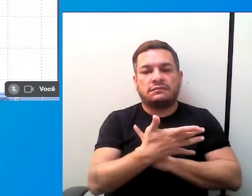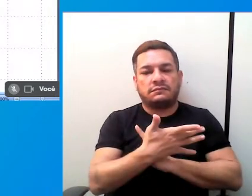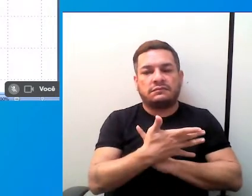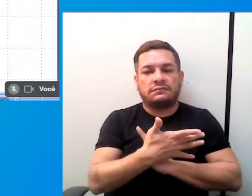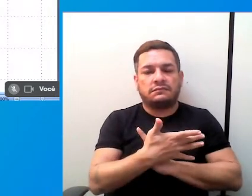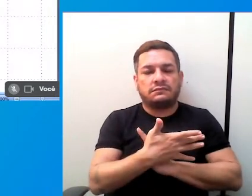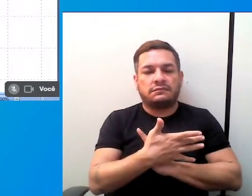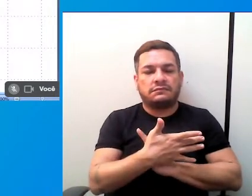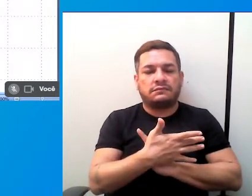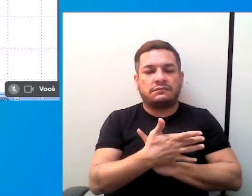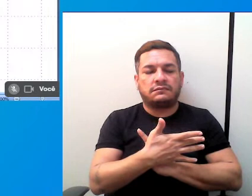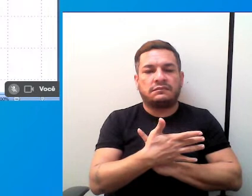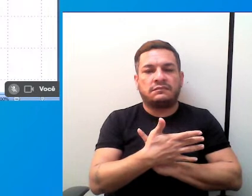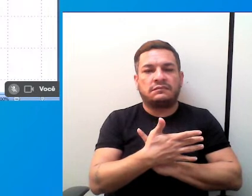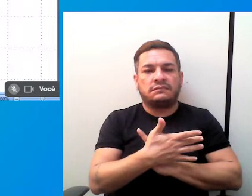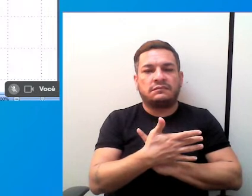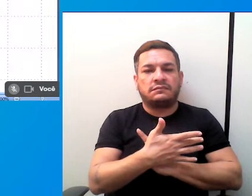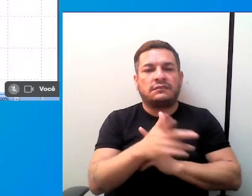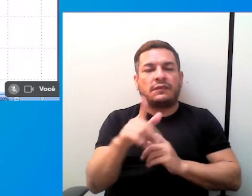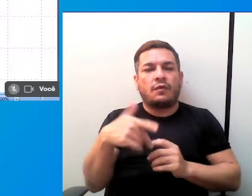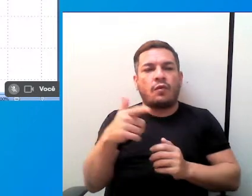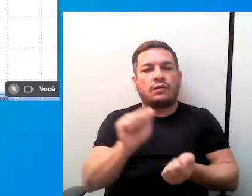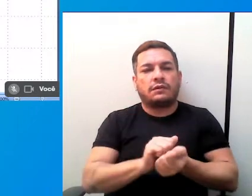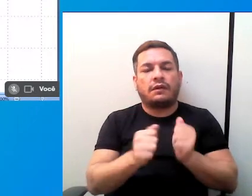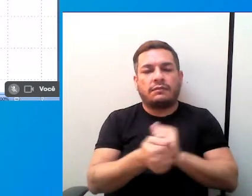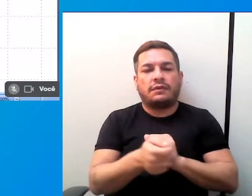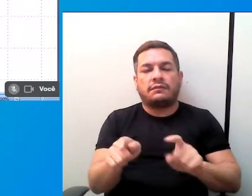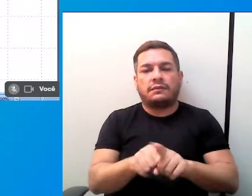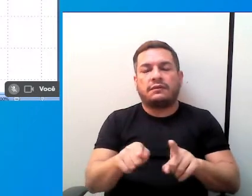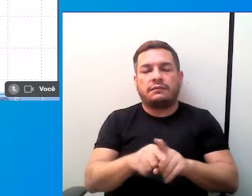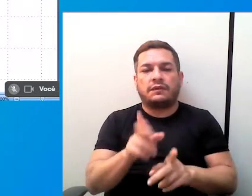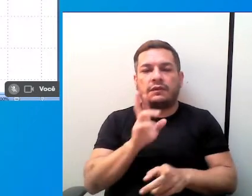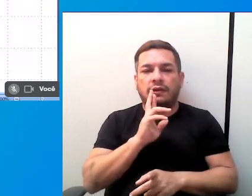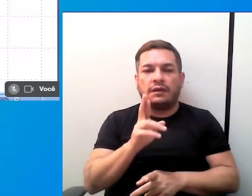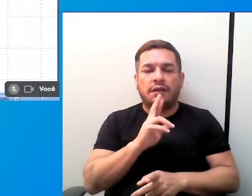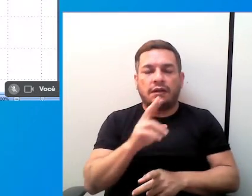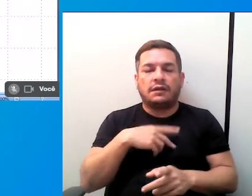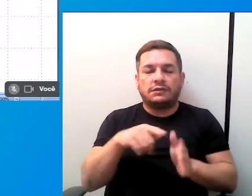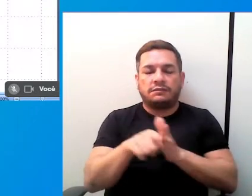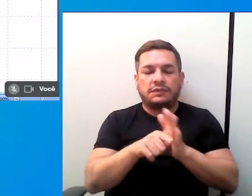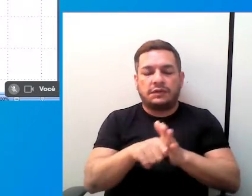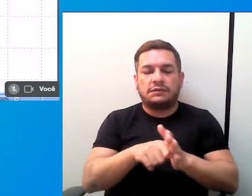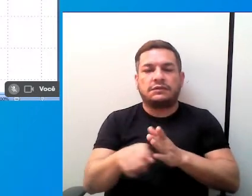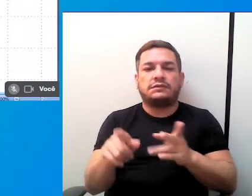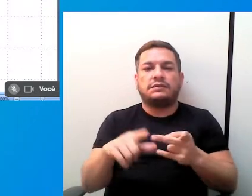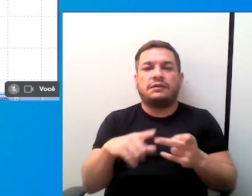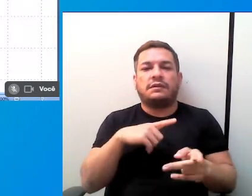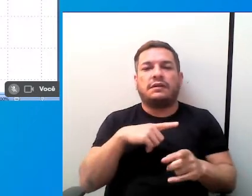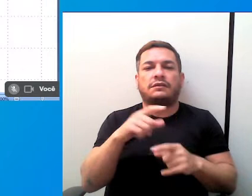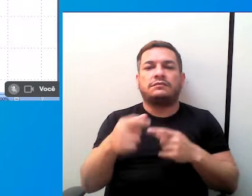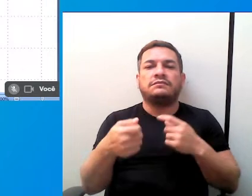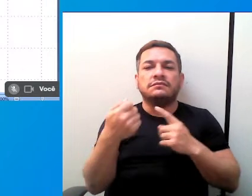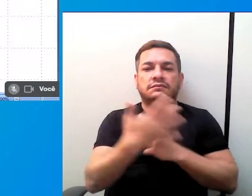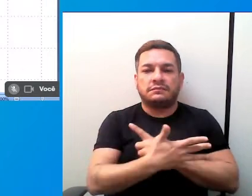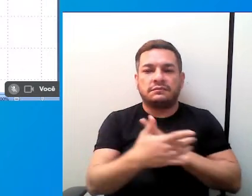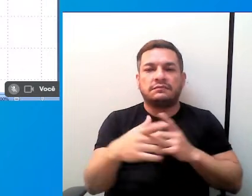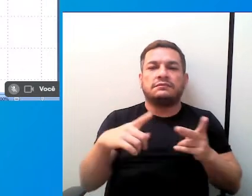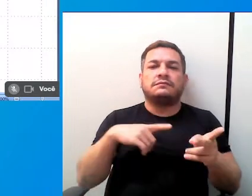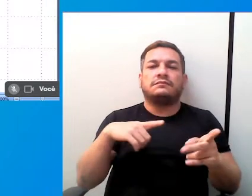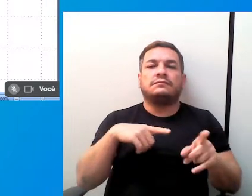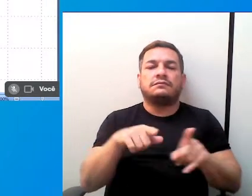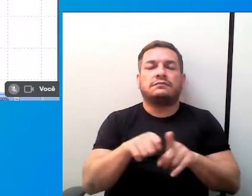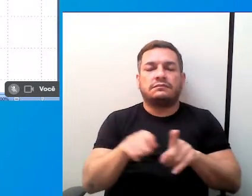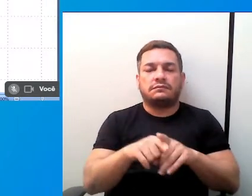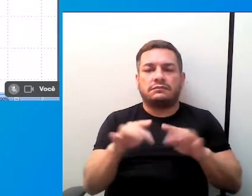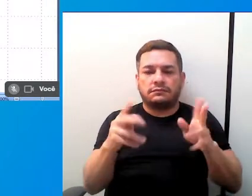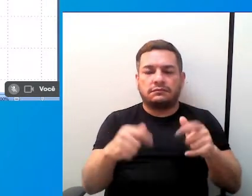outras até são adaptados como resultado de projetos de pesquisa, onde se tem a pesquisa e depois tem a extensão,